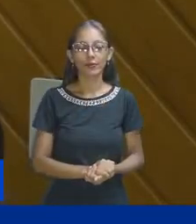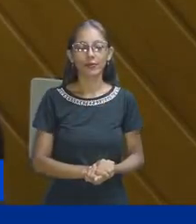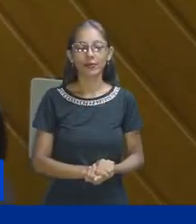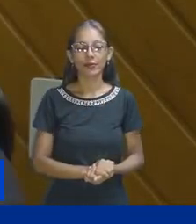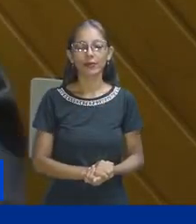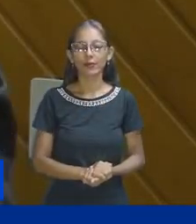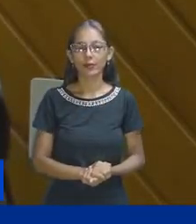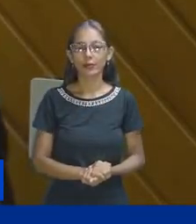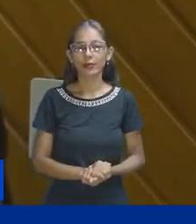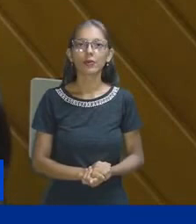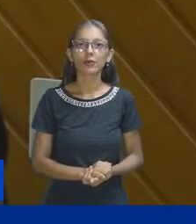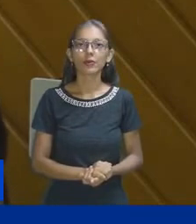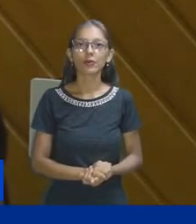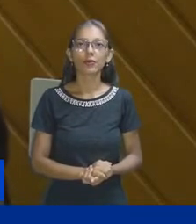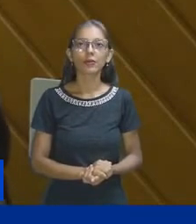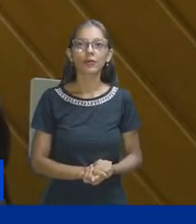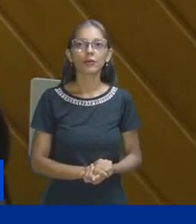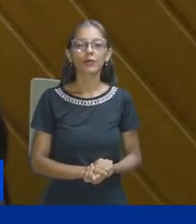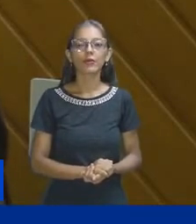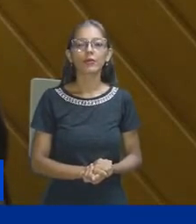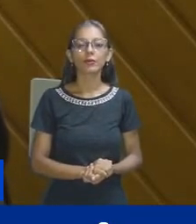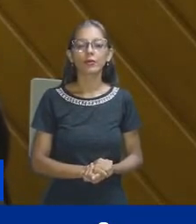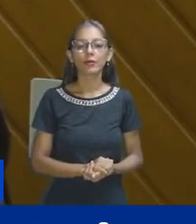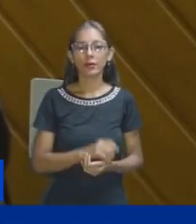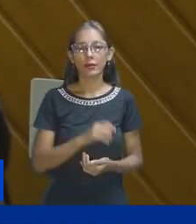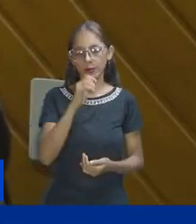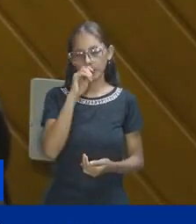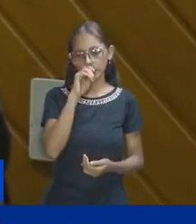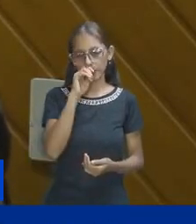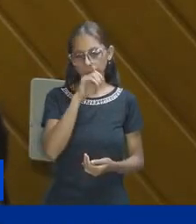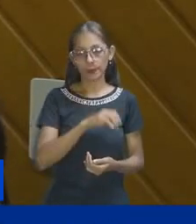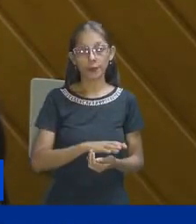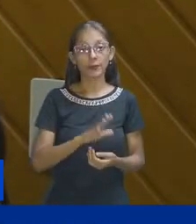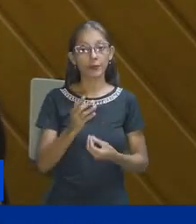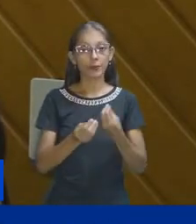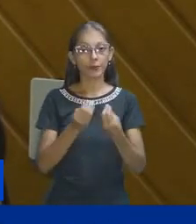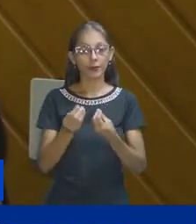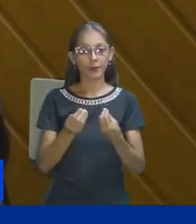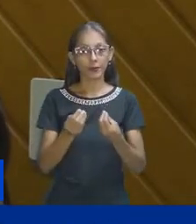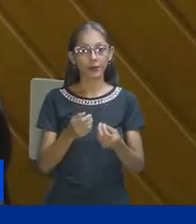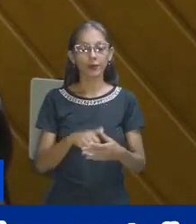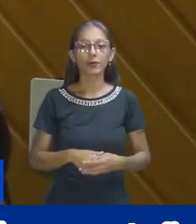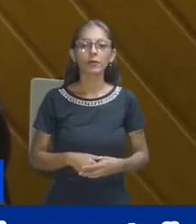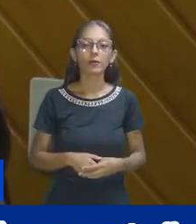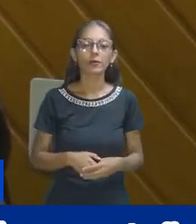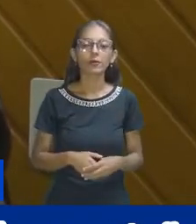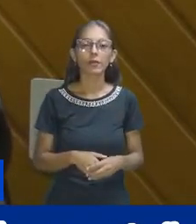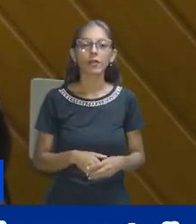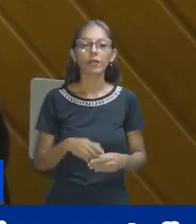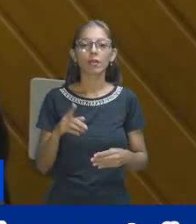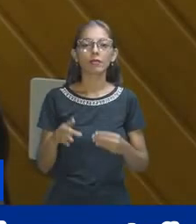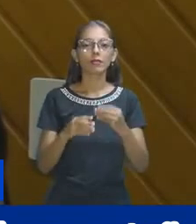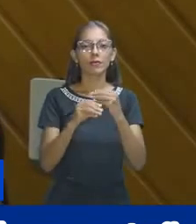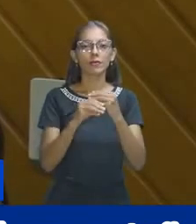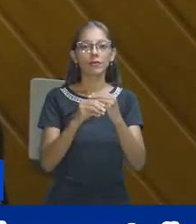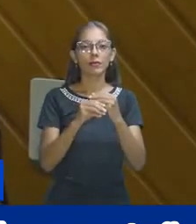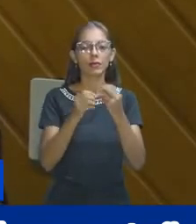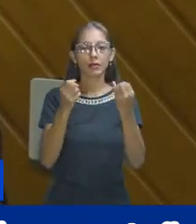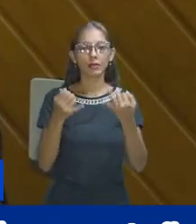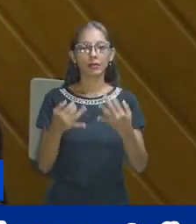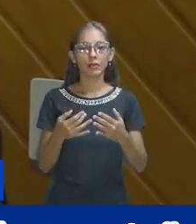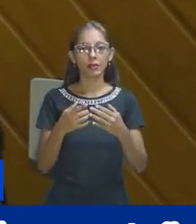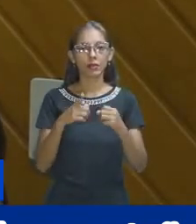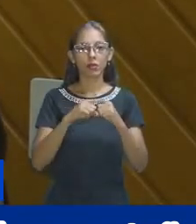quadrado, o com legislador e detalhe eleitoral vermelho em volta de seu claro pescoço. quando introduziu na na lei tela, complementar numa sessão judiciária 4, o artigo